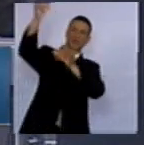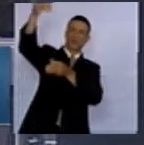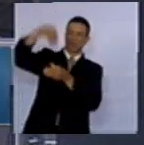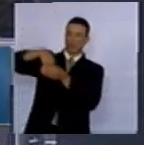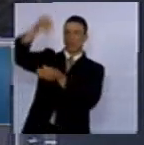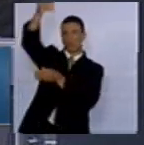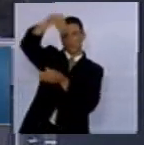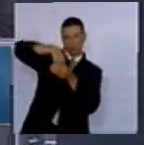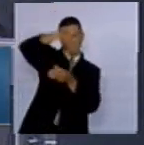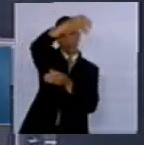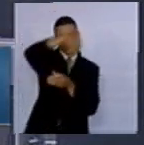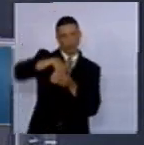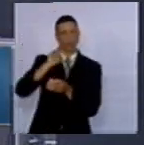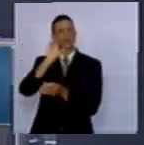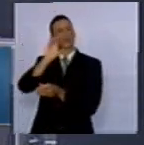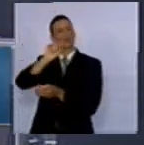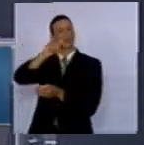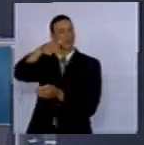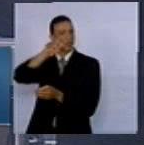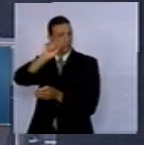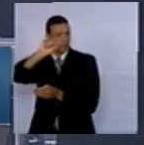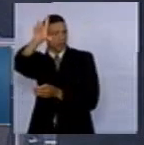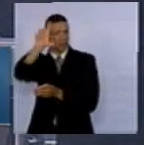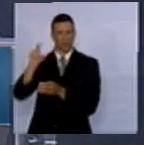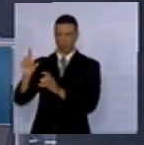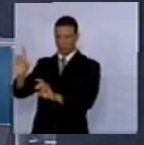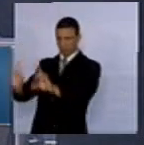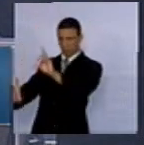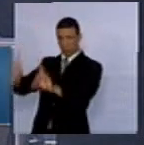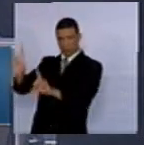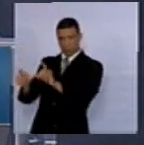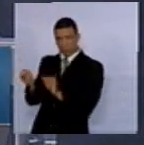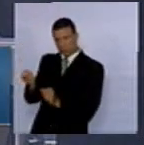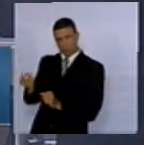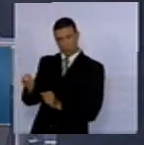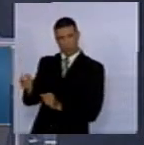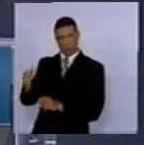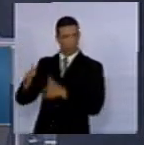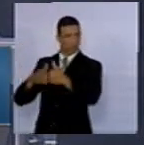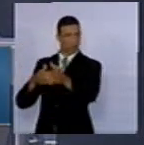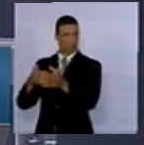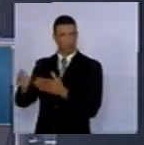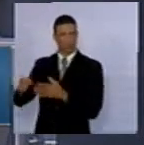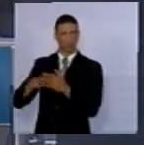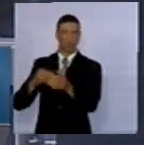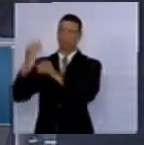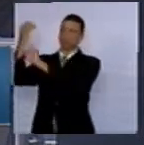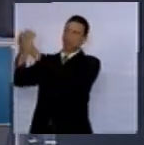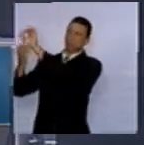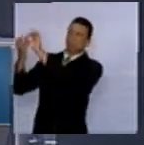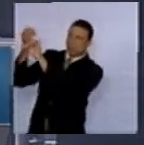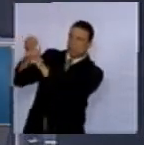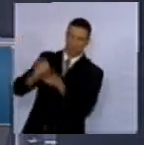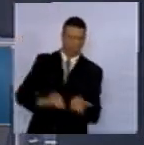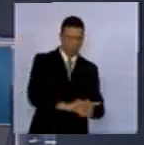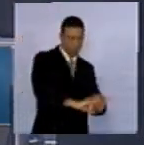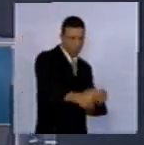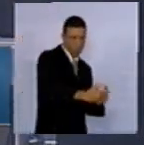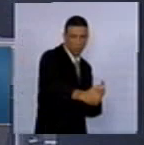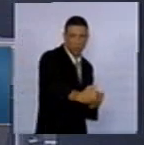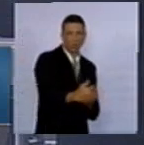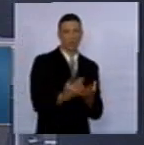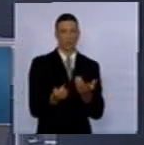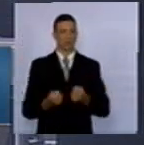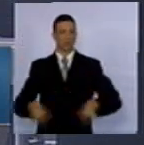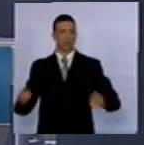canais canais que não precisam ter a frequência seja do cabo seja no satélite mas precisa ter o direito de passar